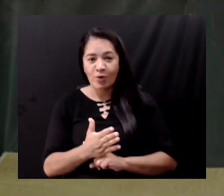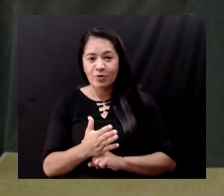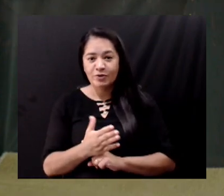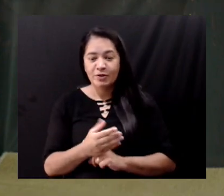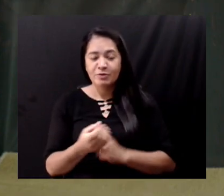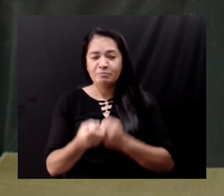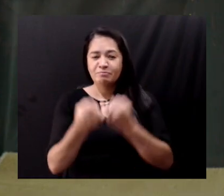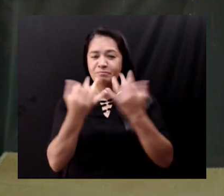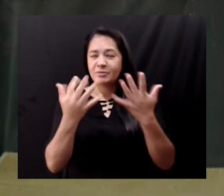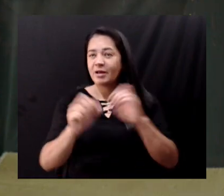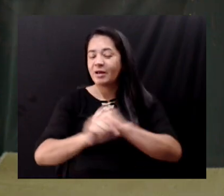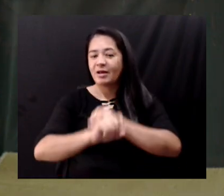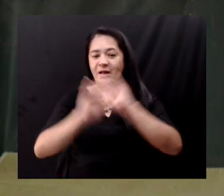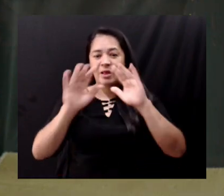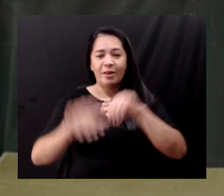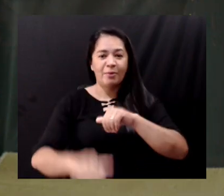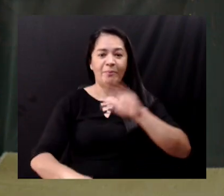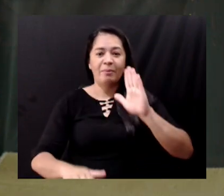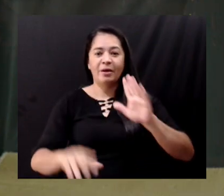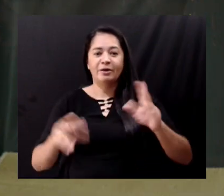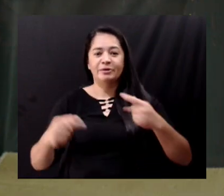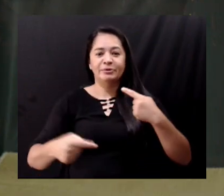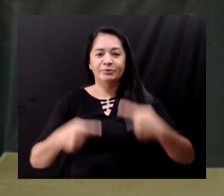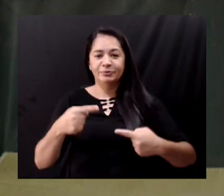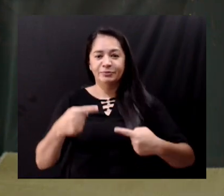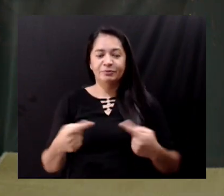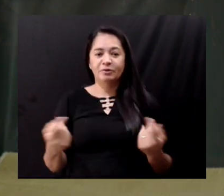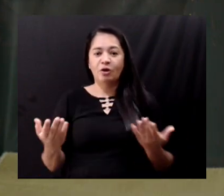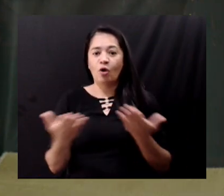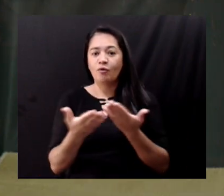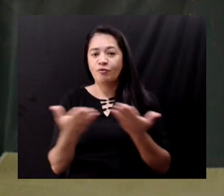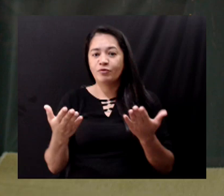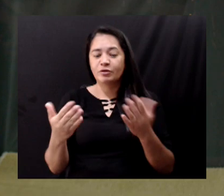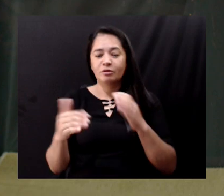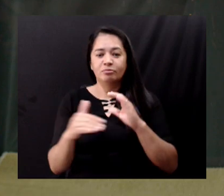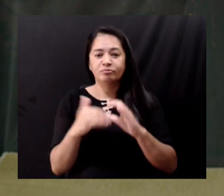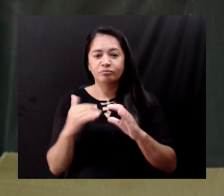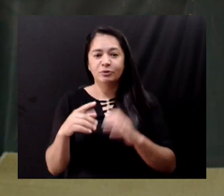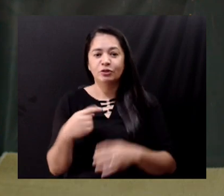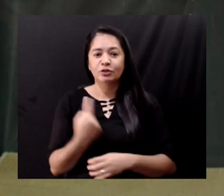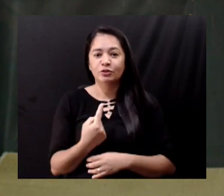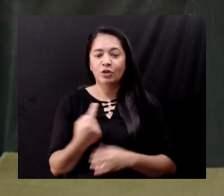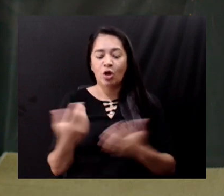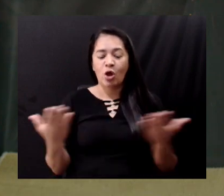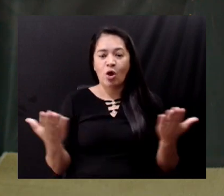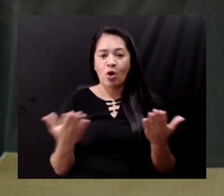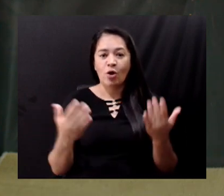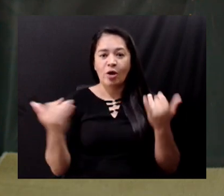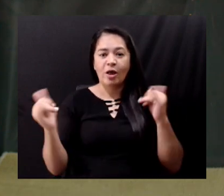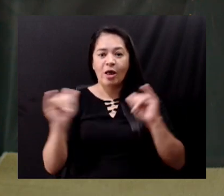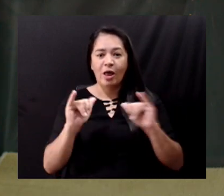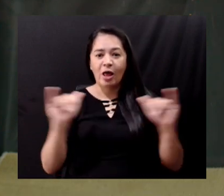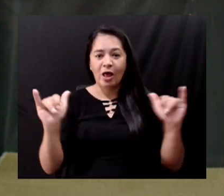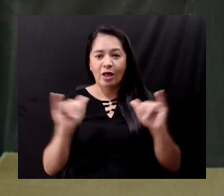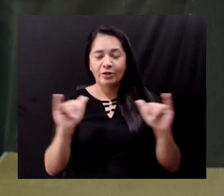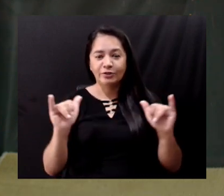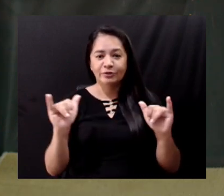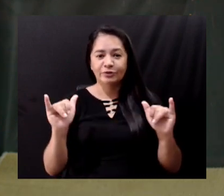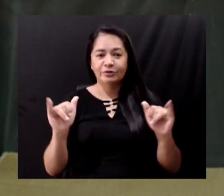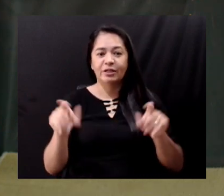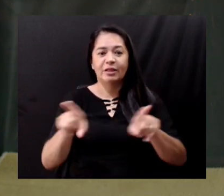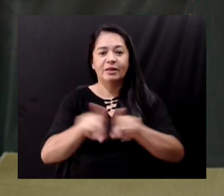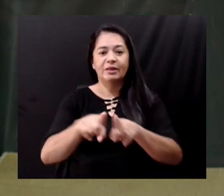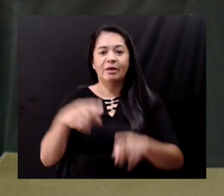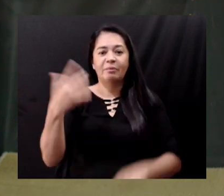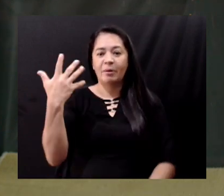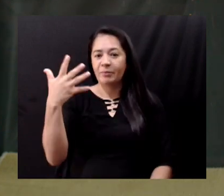mais esse debate. Enquanto você manda sua mensagem, a gente atualiza as notícias e a previsão do tempo. E agora vamos